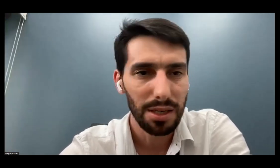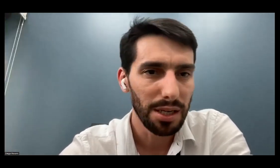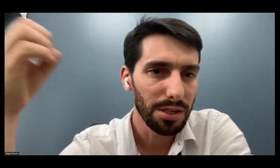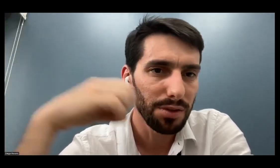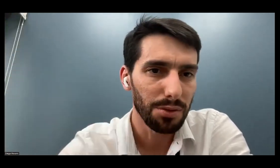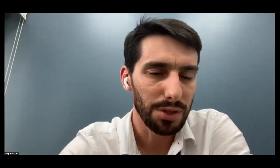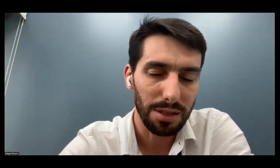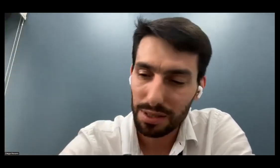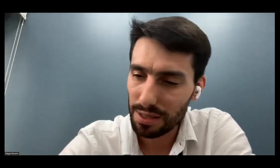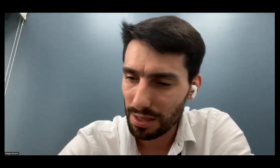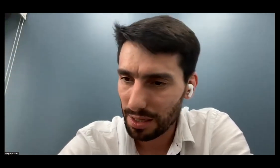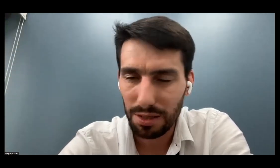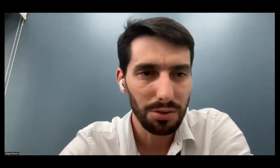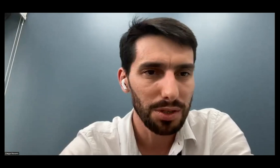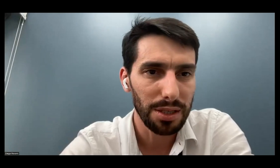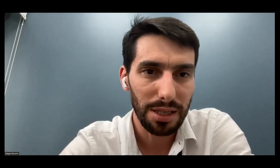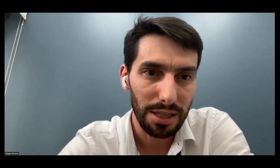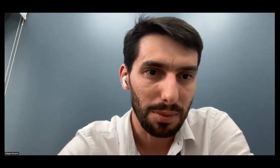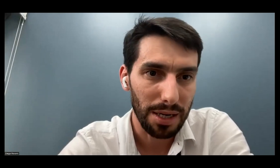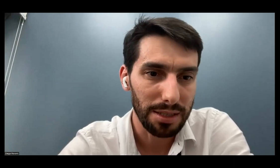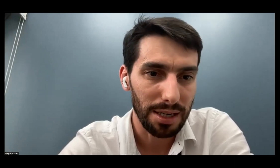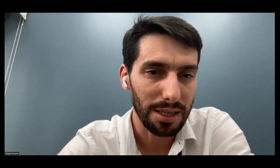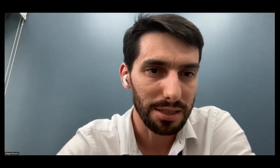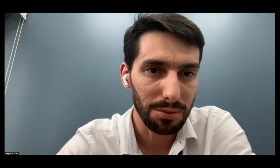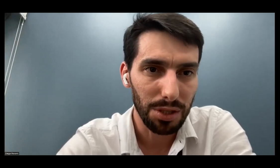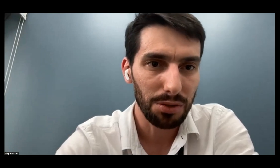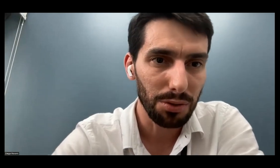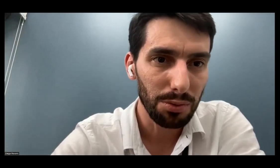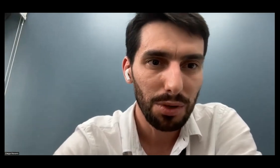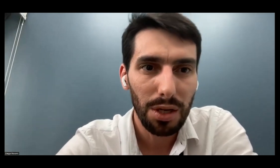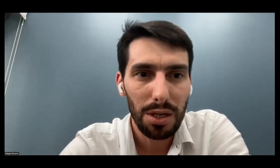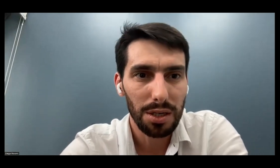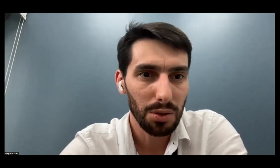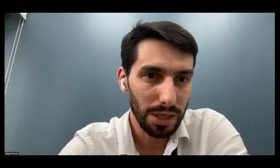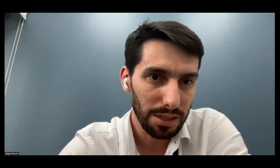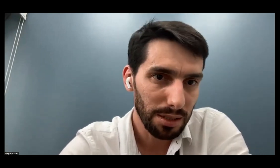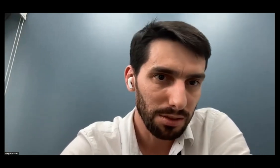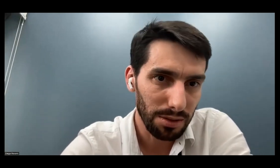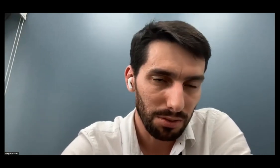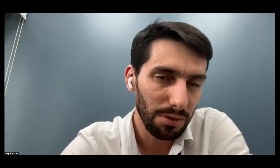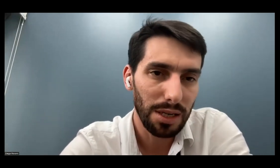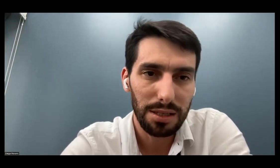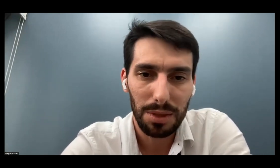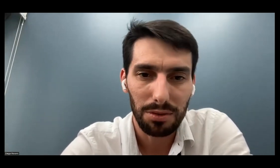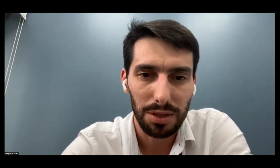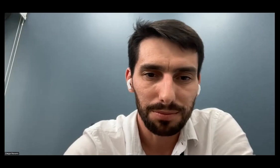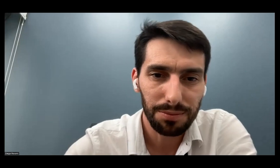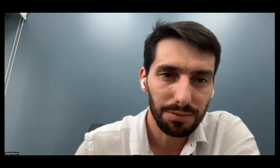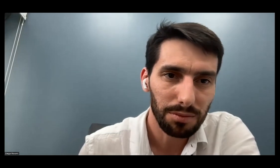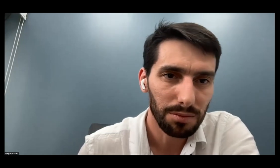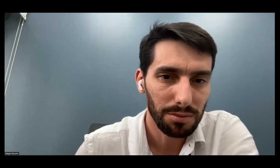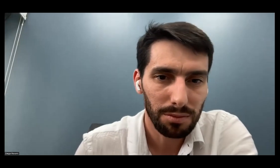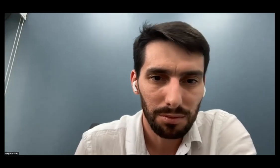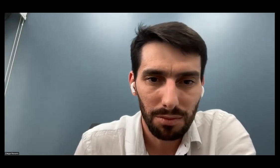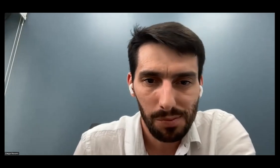TDAH em indivíduos acima de 60 anos e entender mais a relação disso com doenças do envelhecimento,